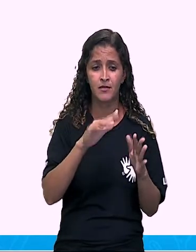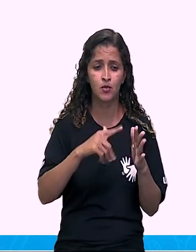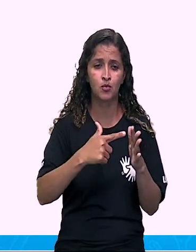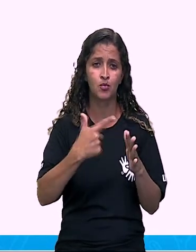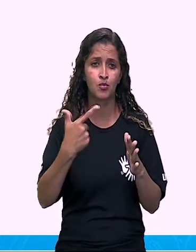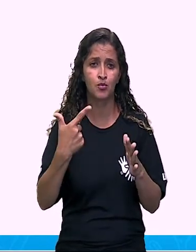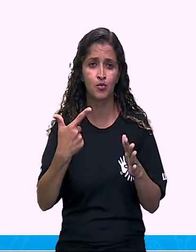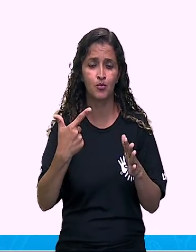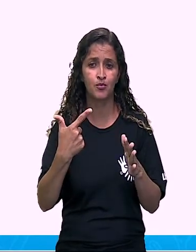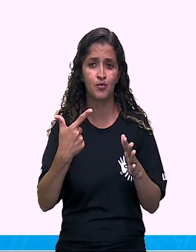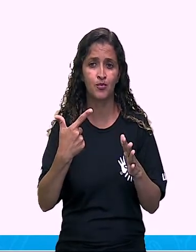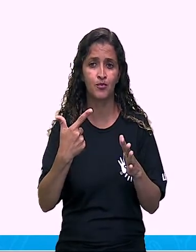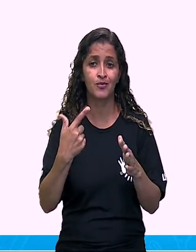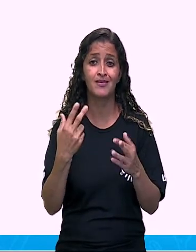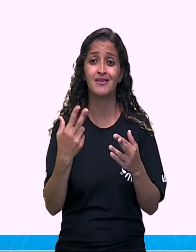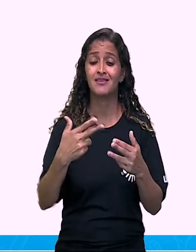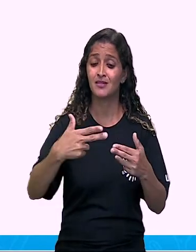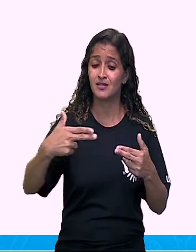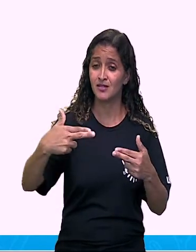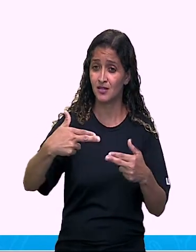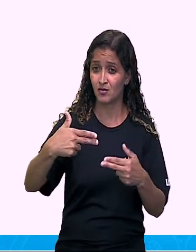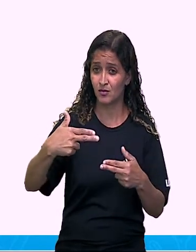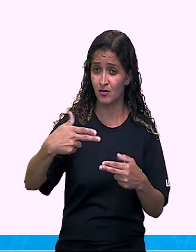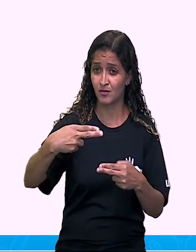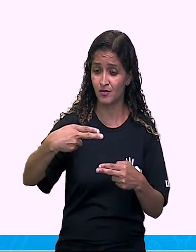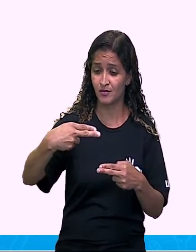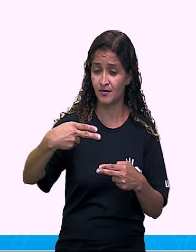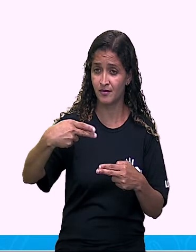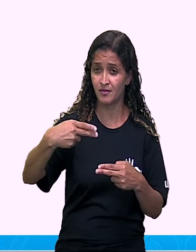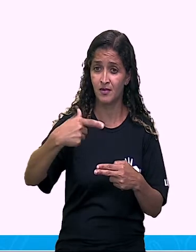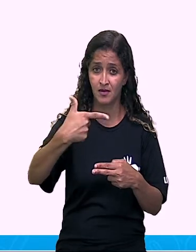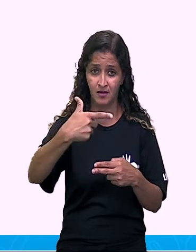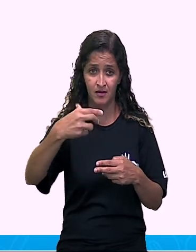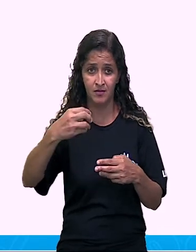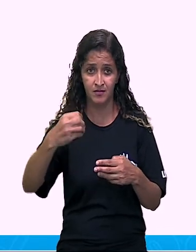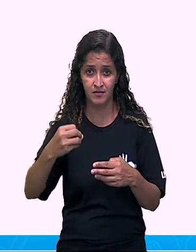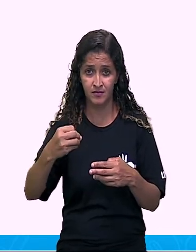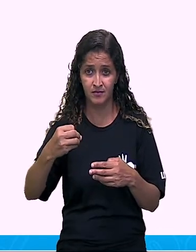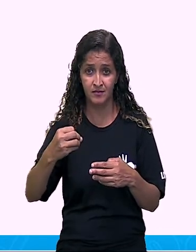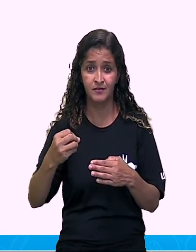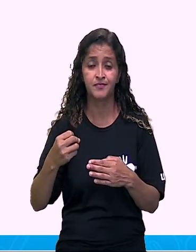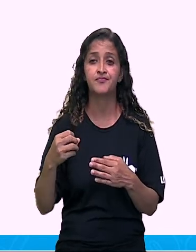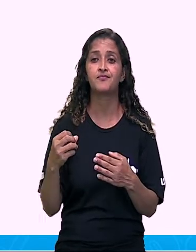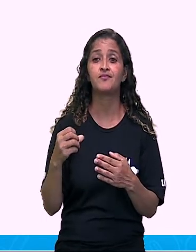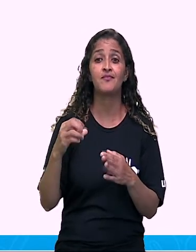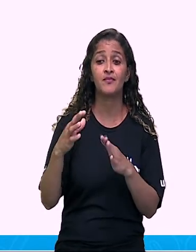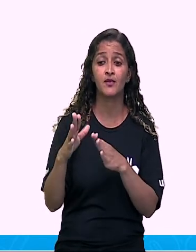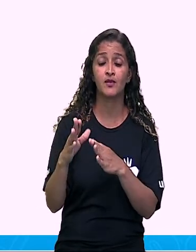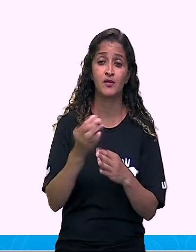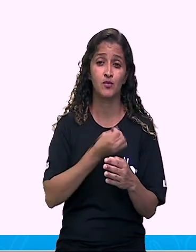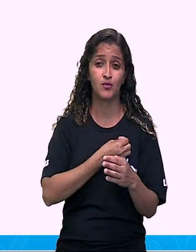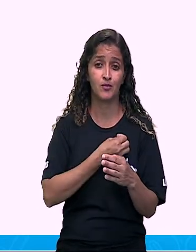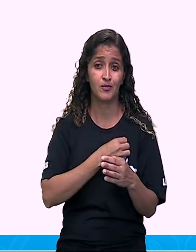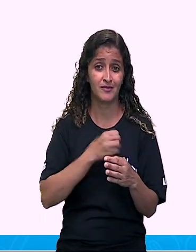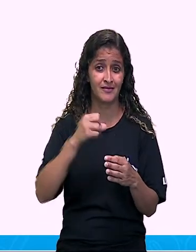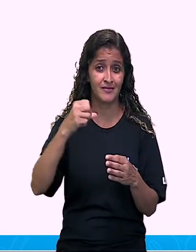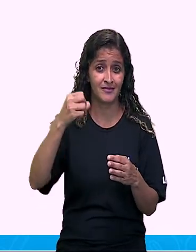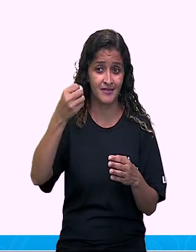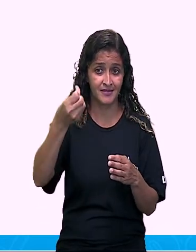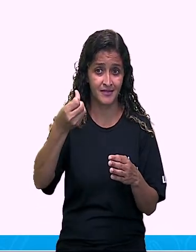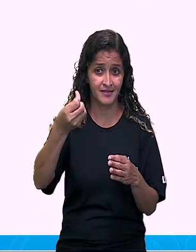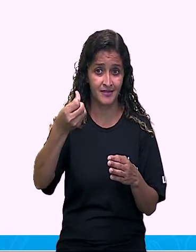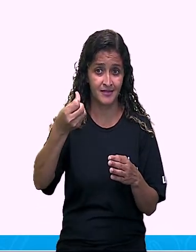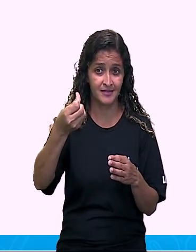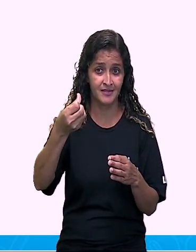quanto? Ele vale 20. E o 6 vale 6. Então, quer dizer que 20 mais